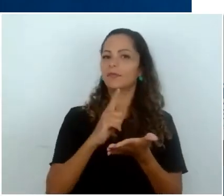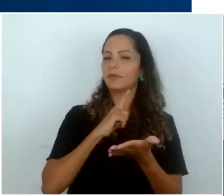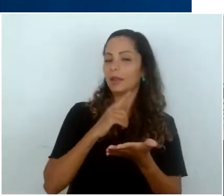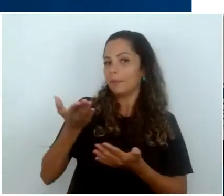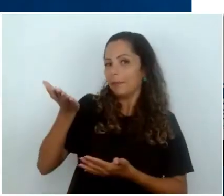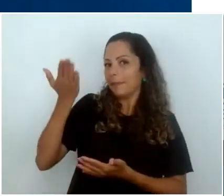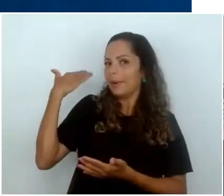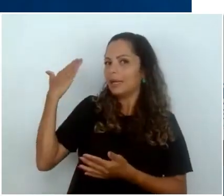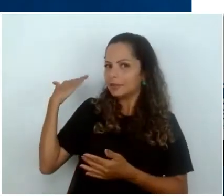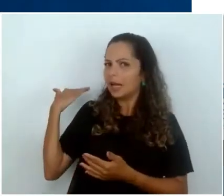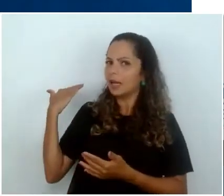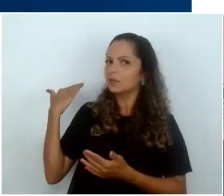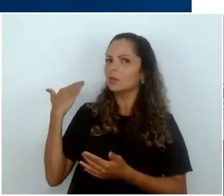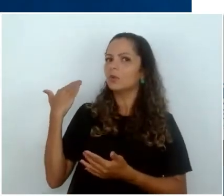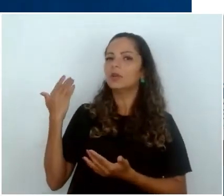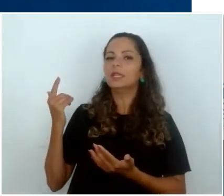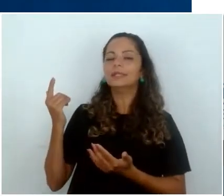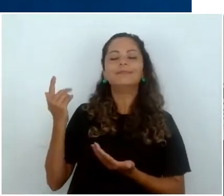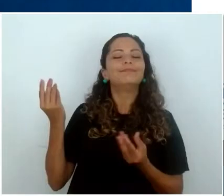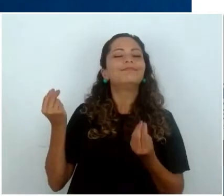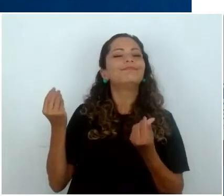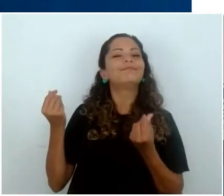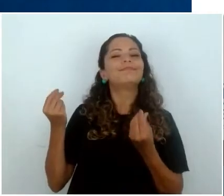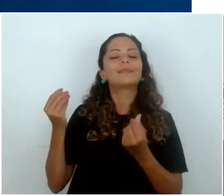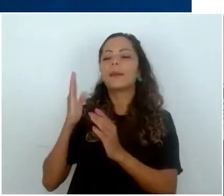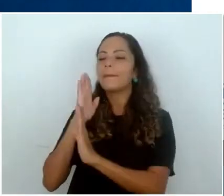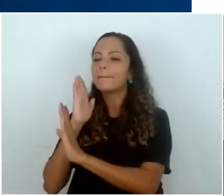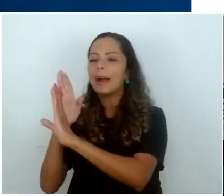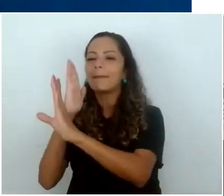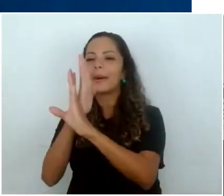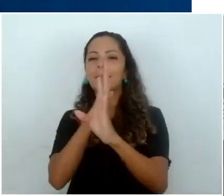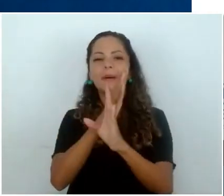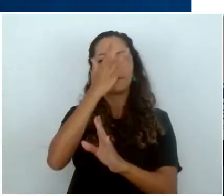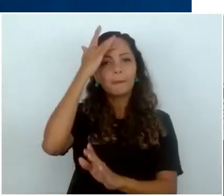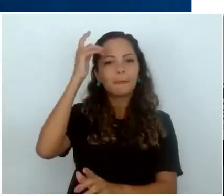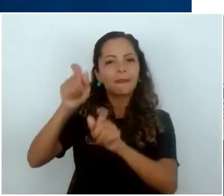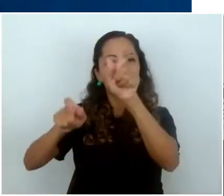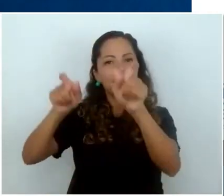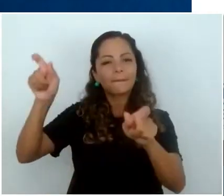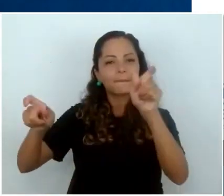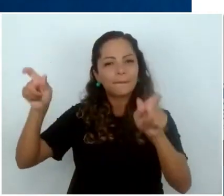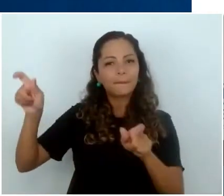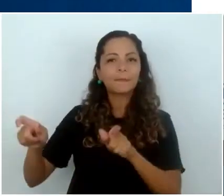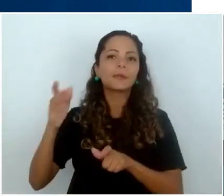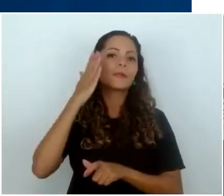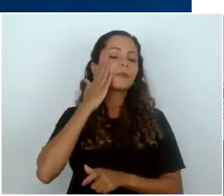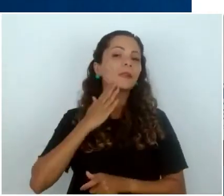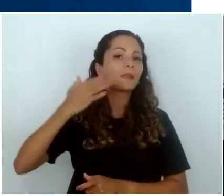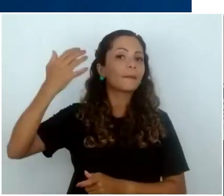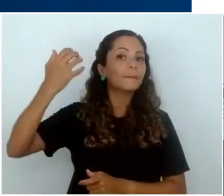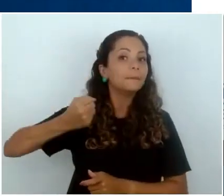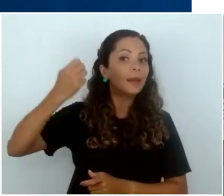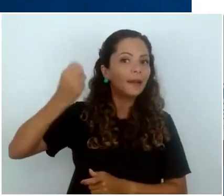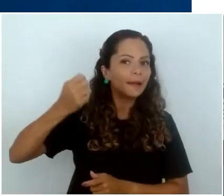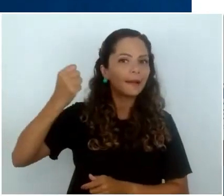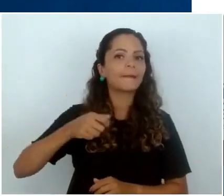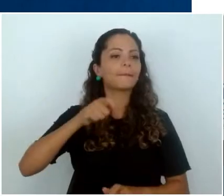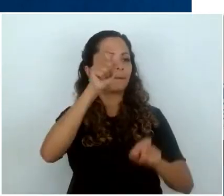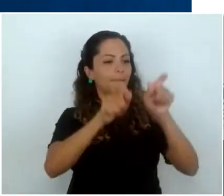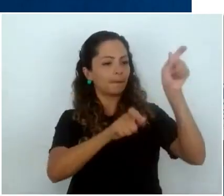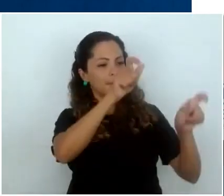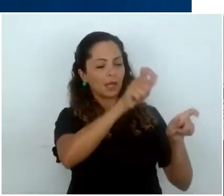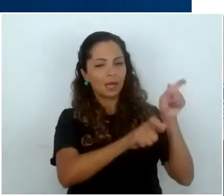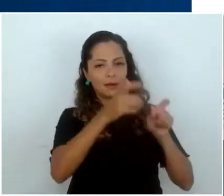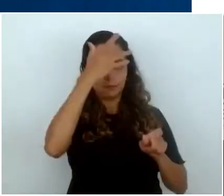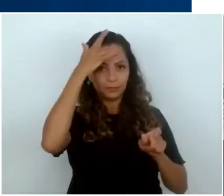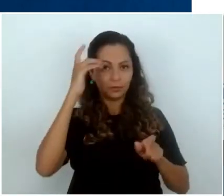entre diagnóstico na população branca e diagnóstico na população negra e